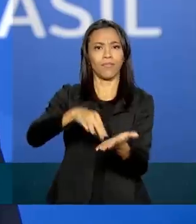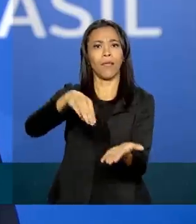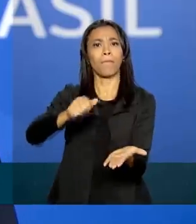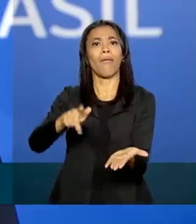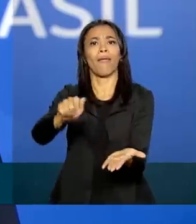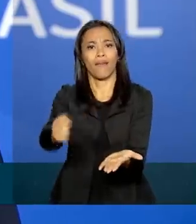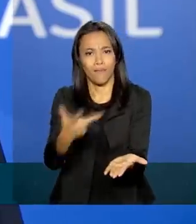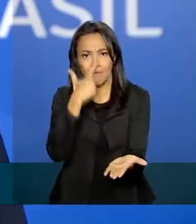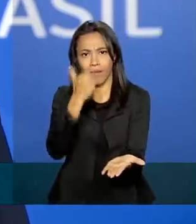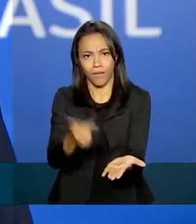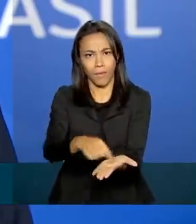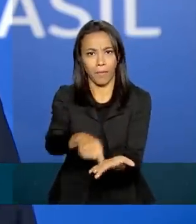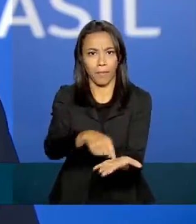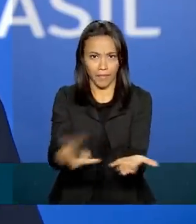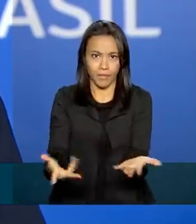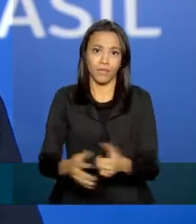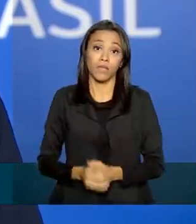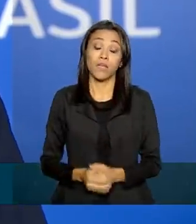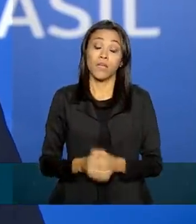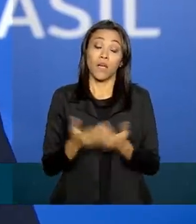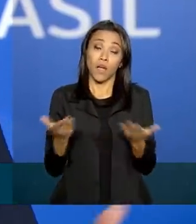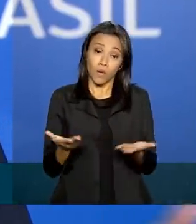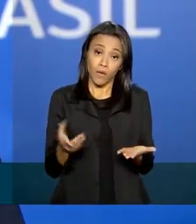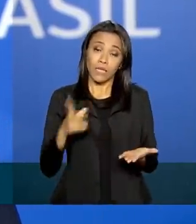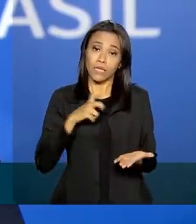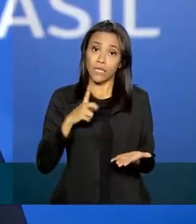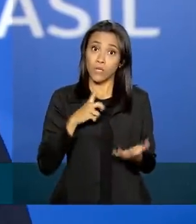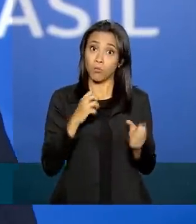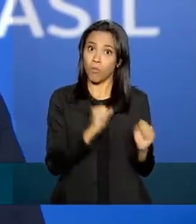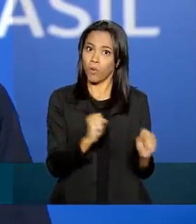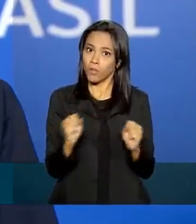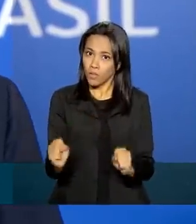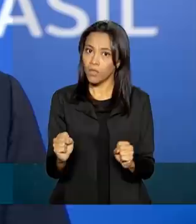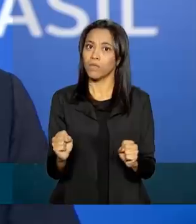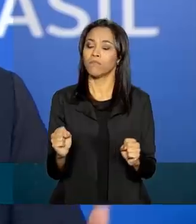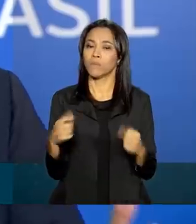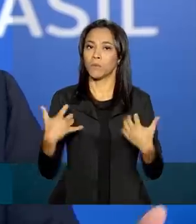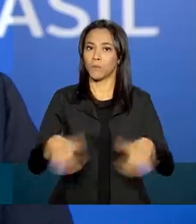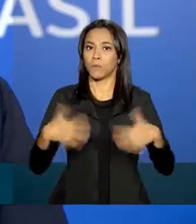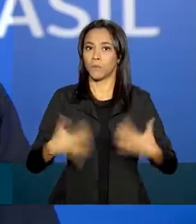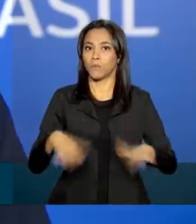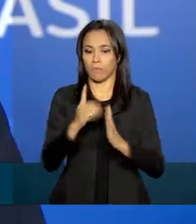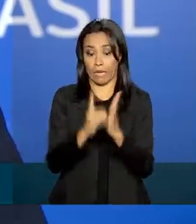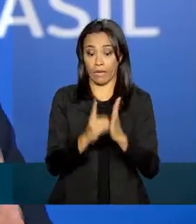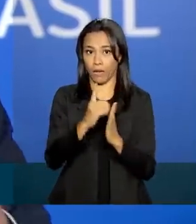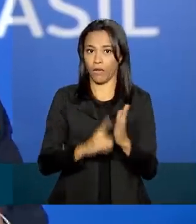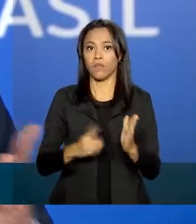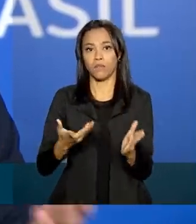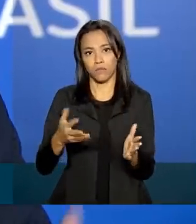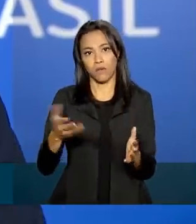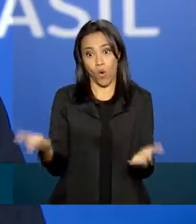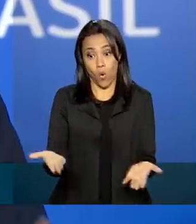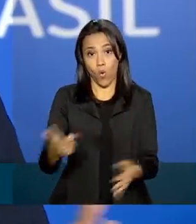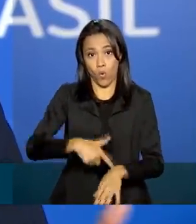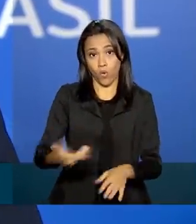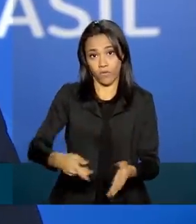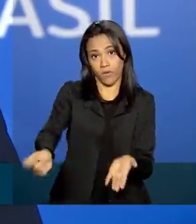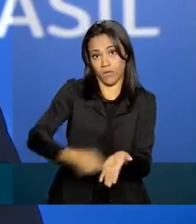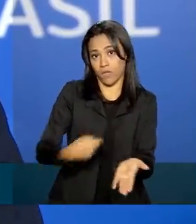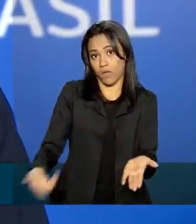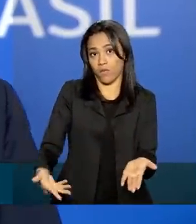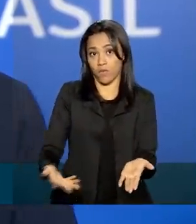decreto tem um poder enorme como esse assinado aqui agora então a todos os senhores nos demais estão aí